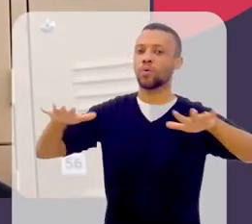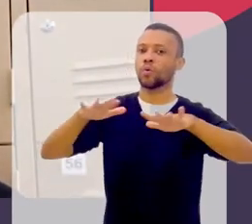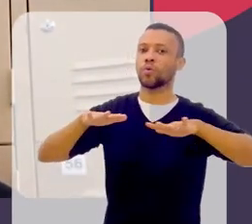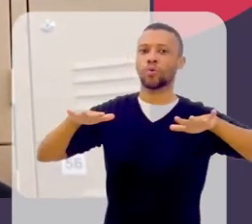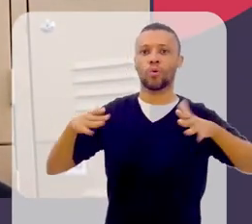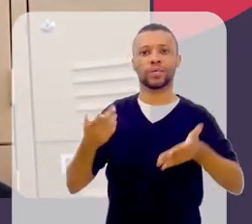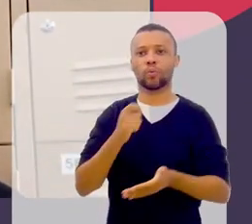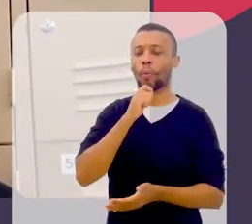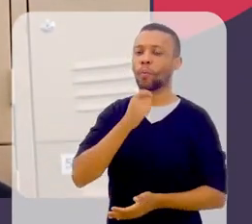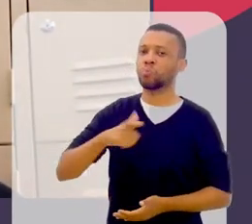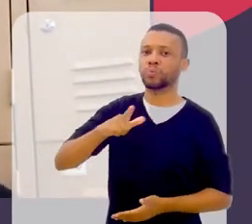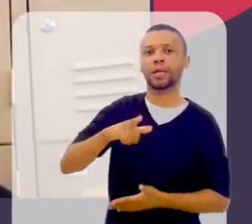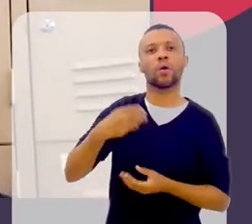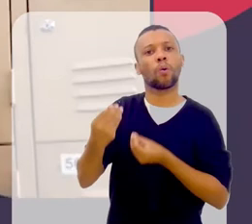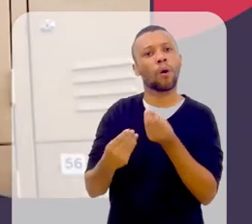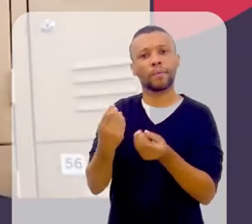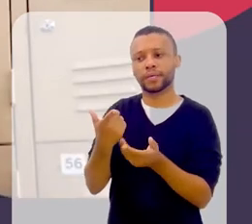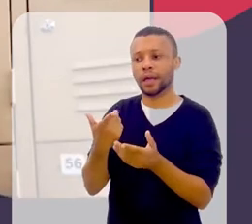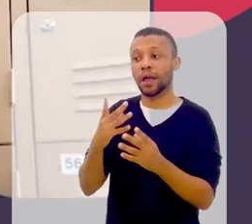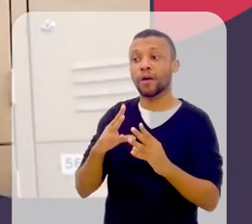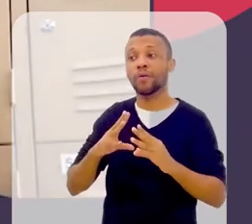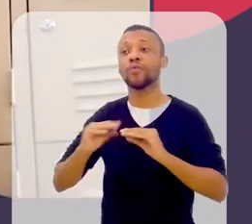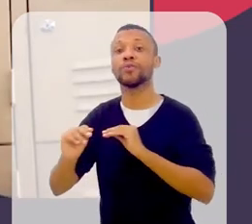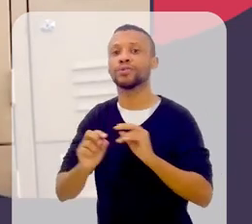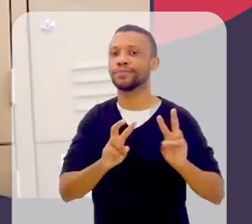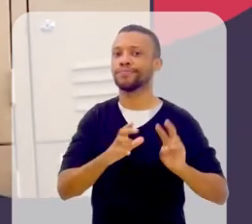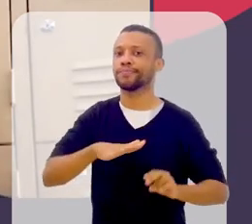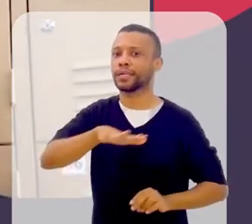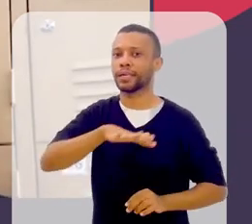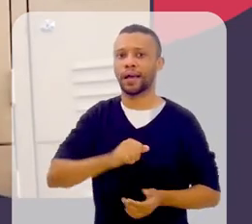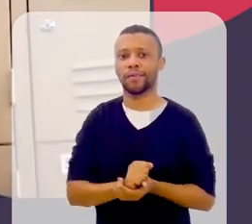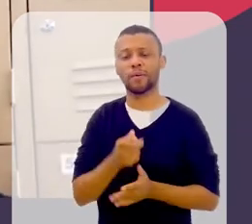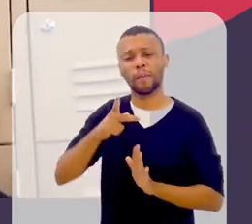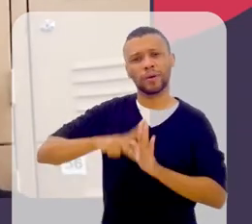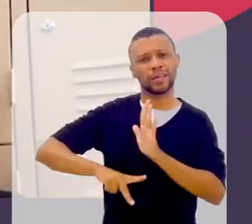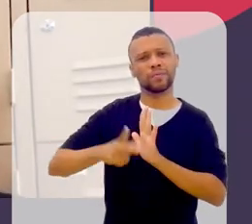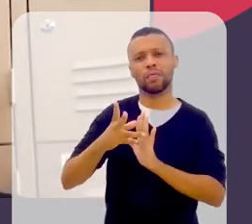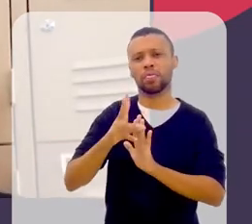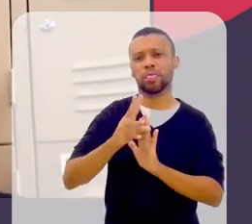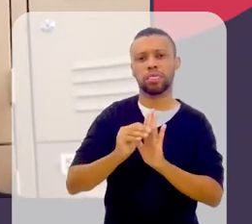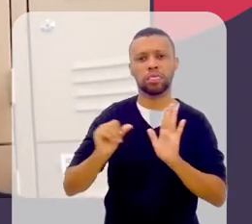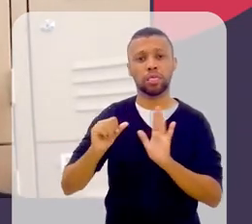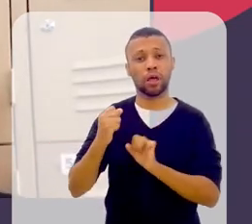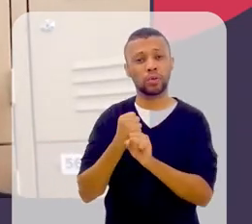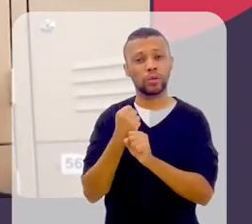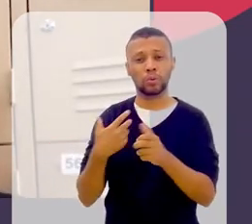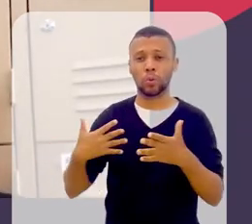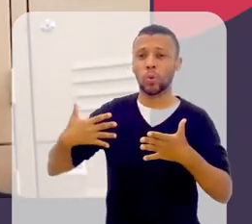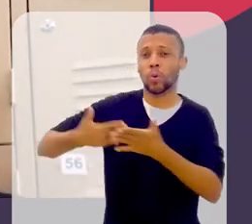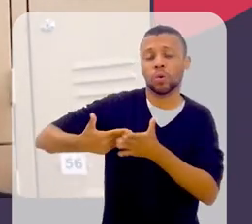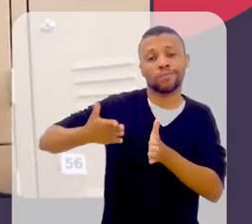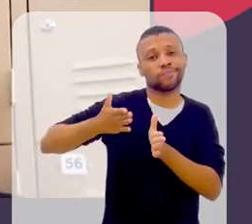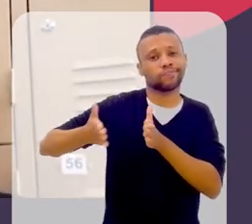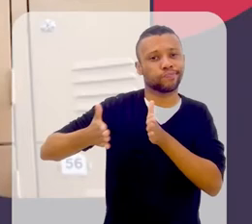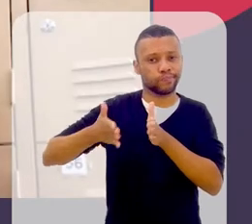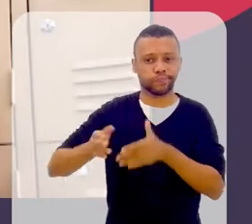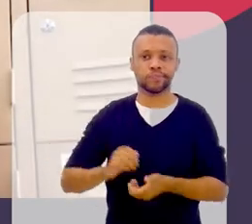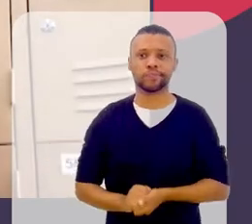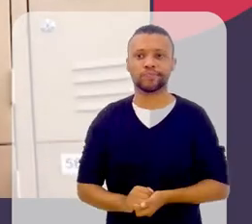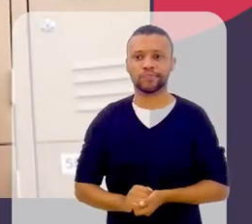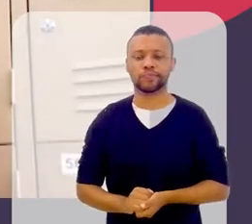Educação global, né? Hoje em dia não tem como fugir disso, E são né? E possa projetos que foram muito esvaziados, né, nos últimos